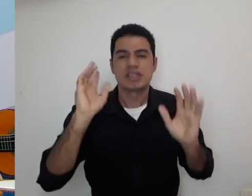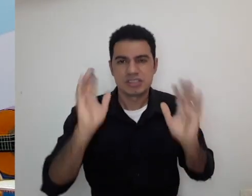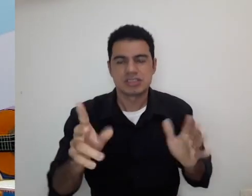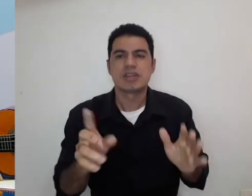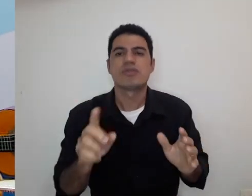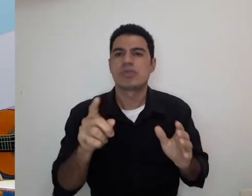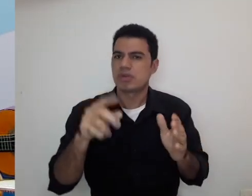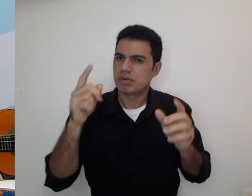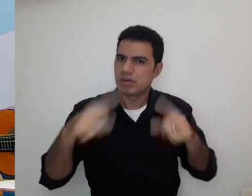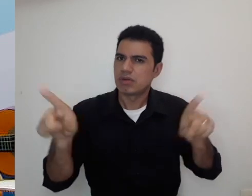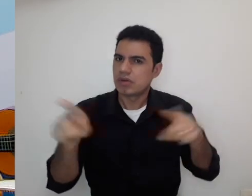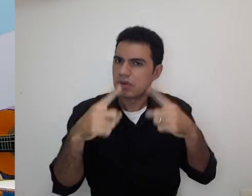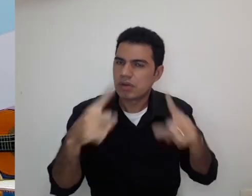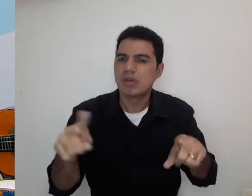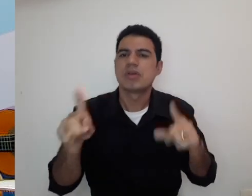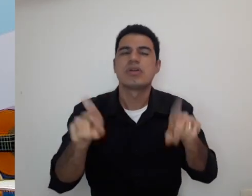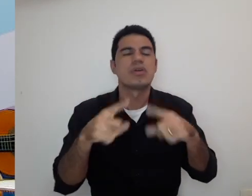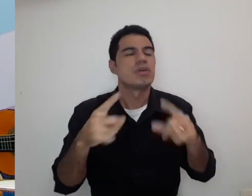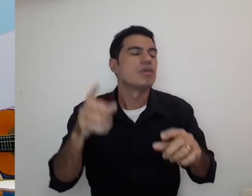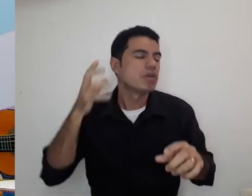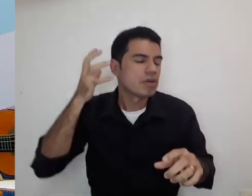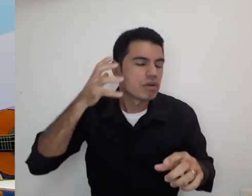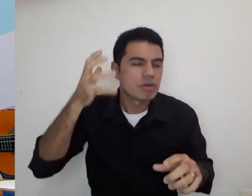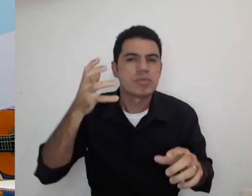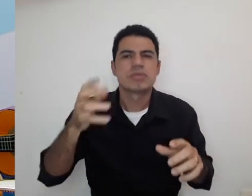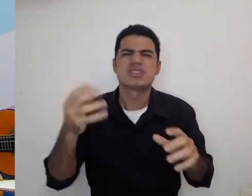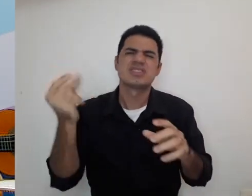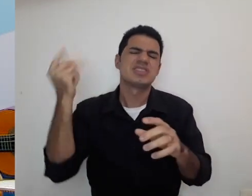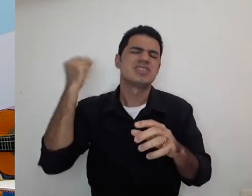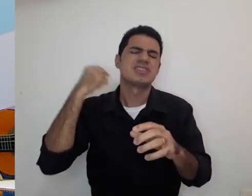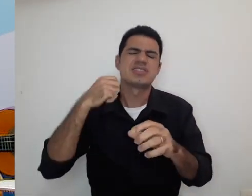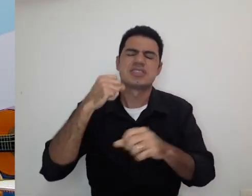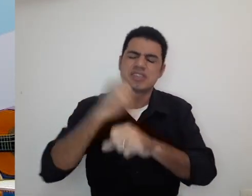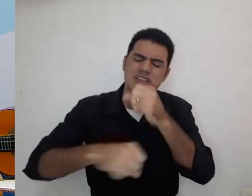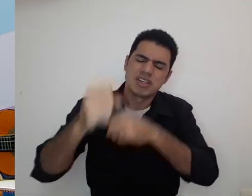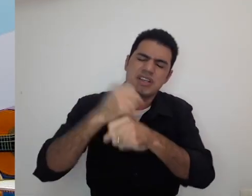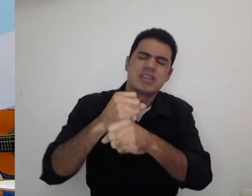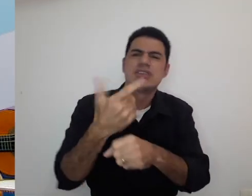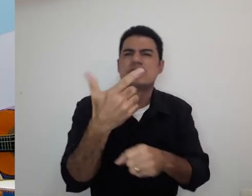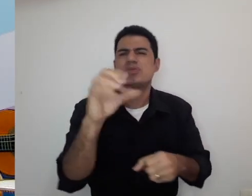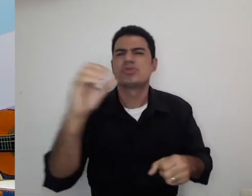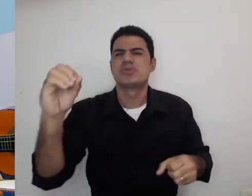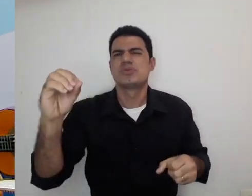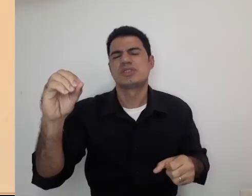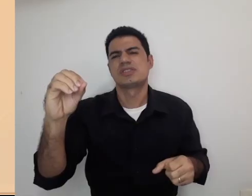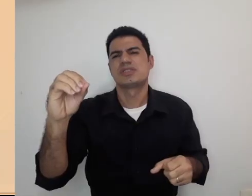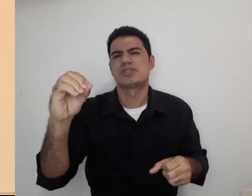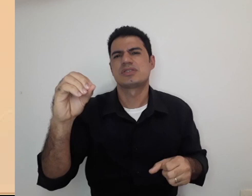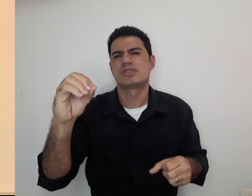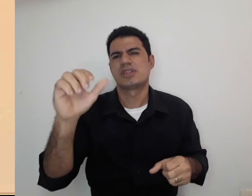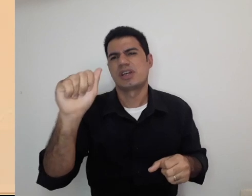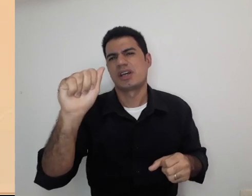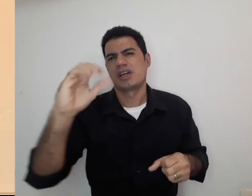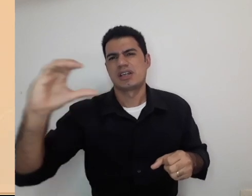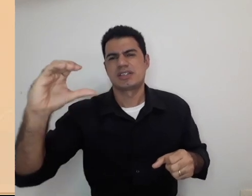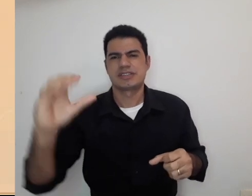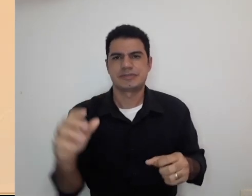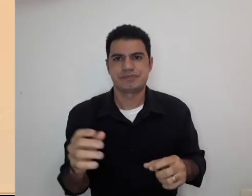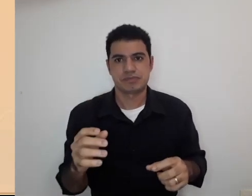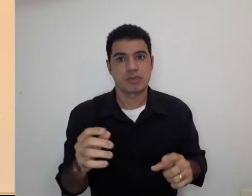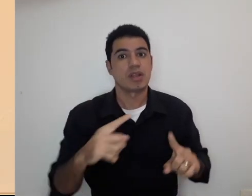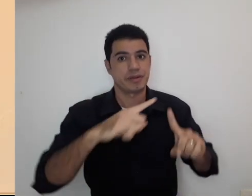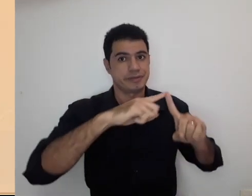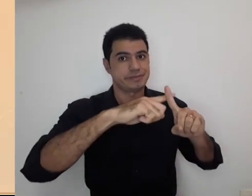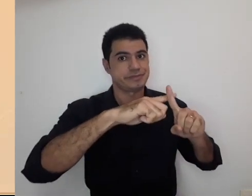música composta 200 anos antes de Cristo. A música e a igreja. Por séculos, a